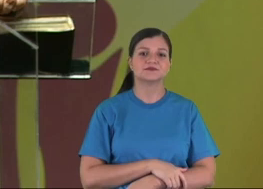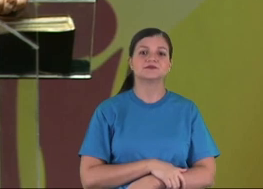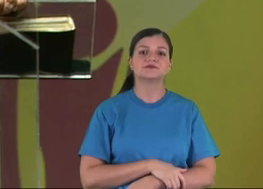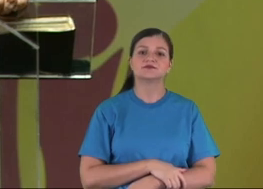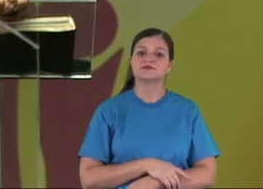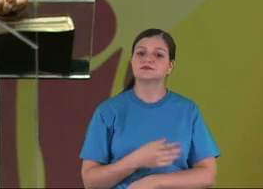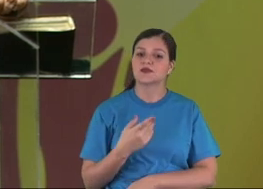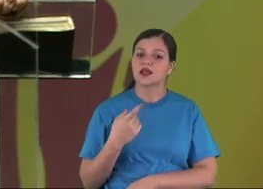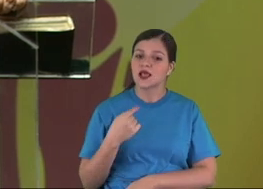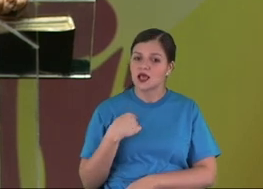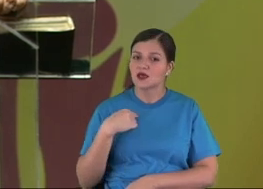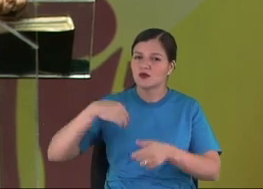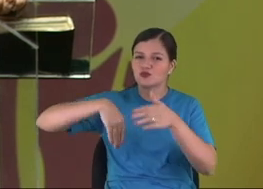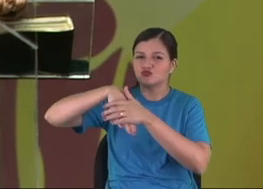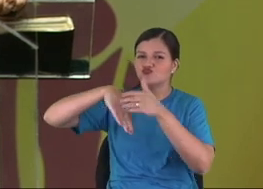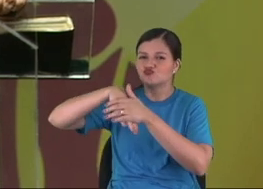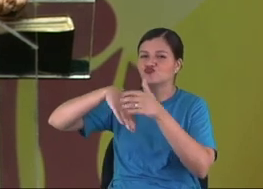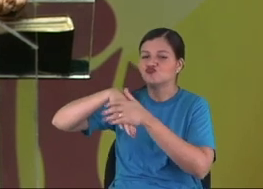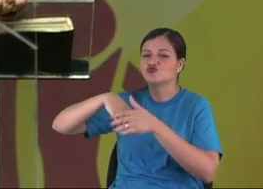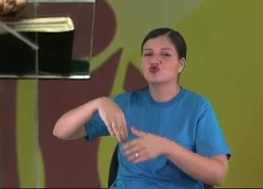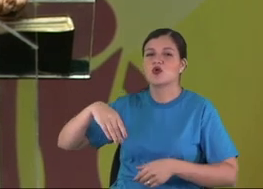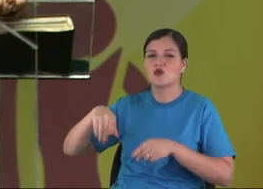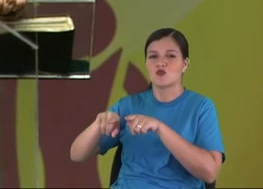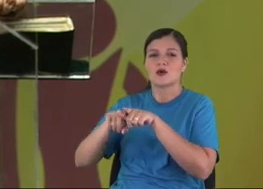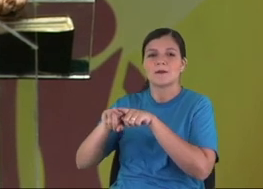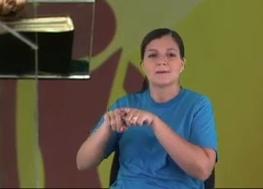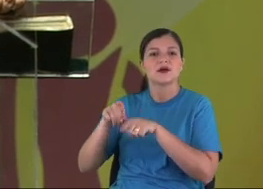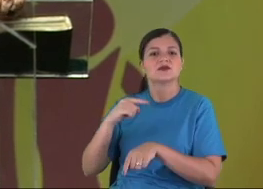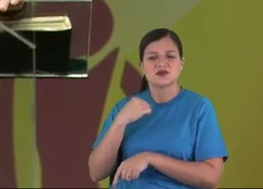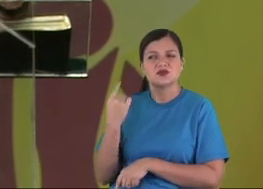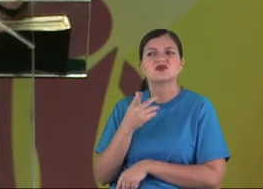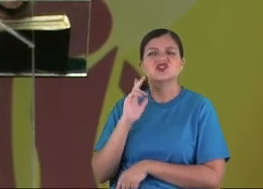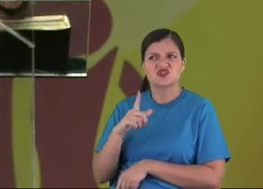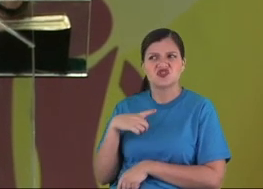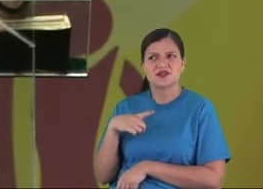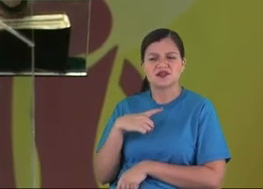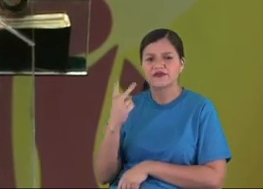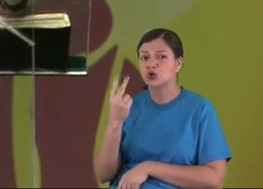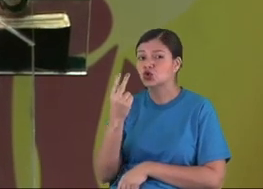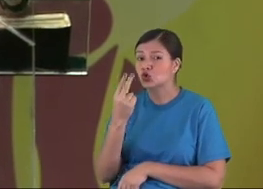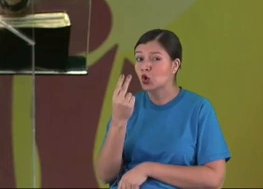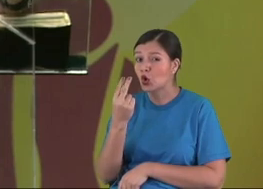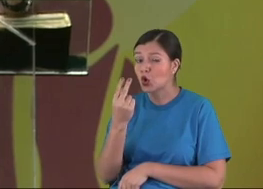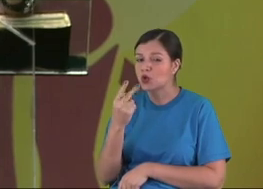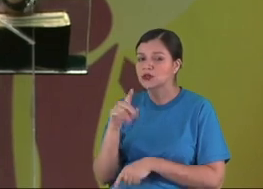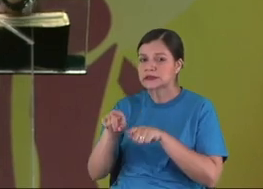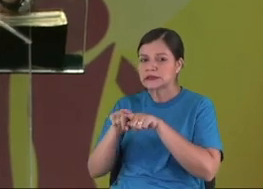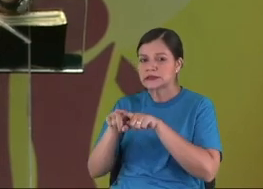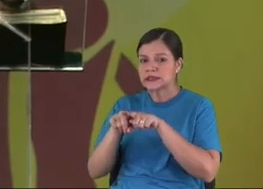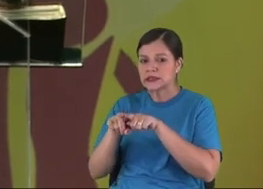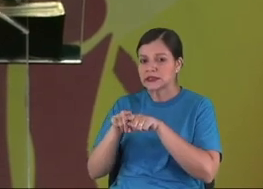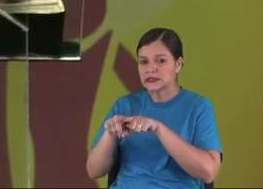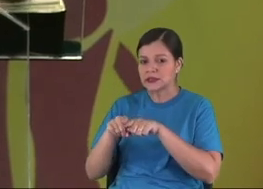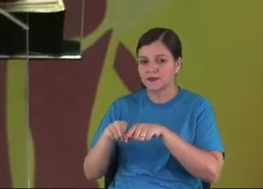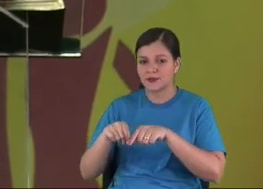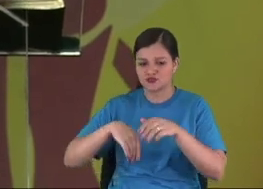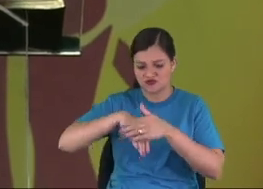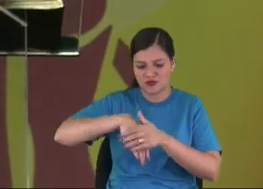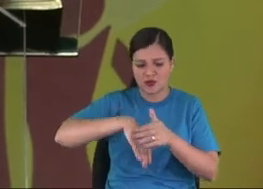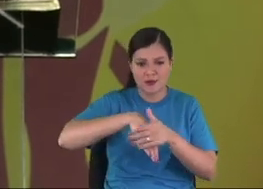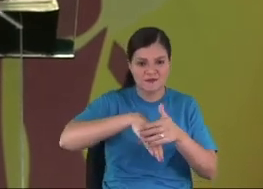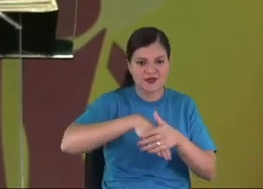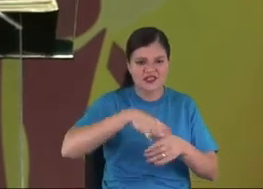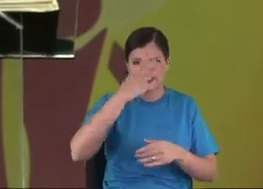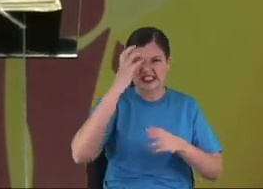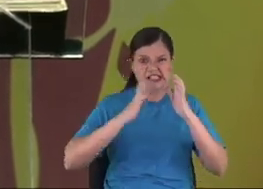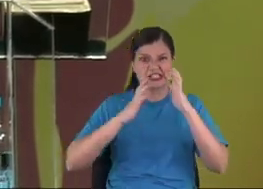Eu jogo bola com irmãos, e eu já tive uns 2 irmãos que não conseguem, na hora lá do que o sangue está quente, na hora que